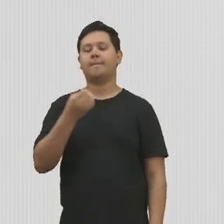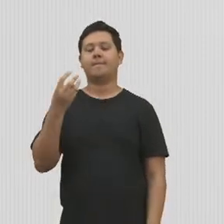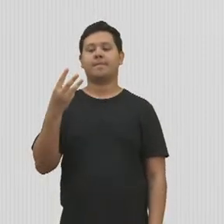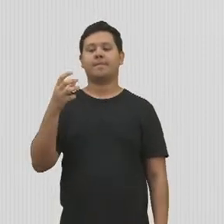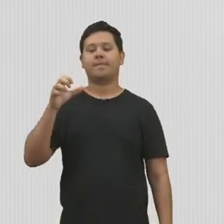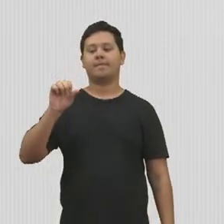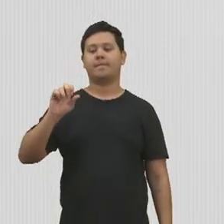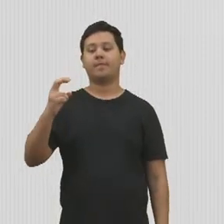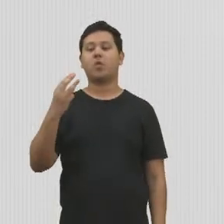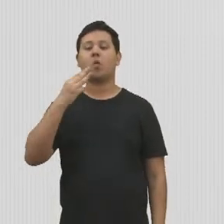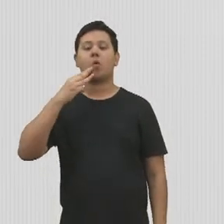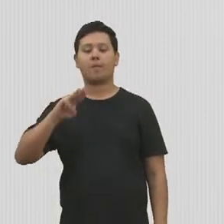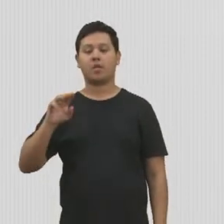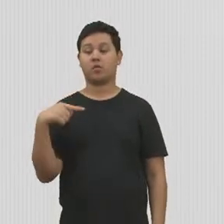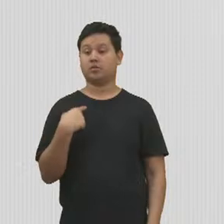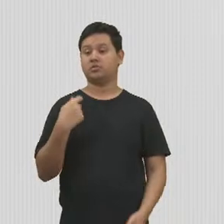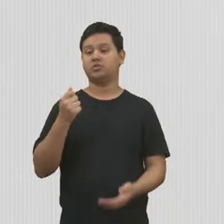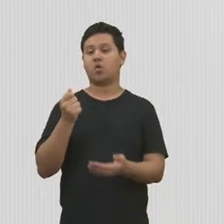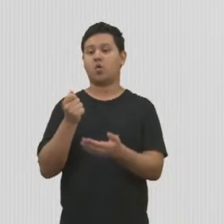milhões e gastamos